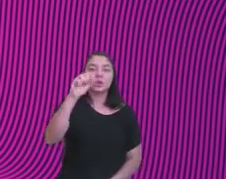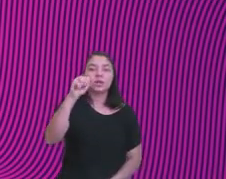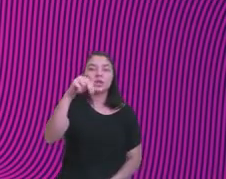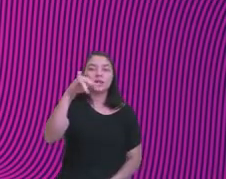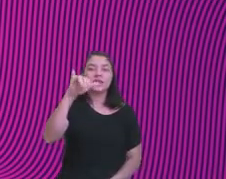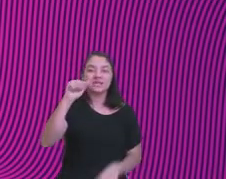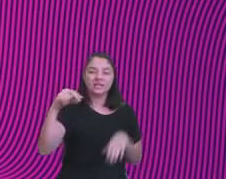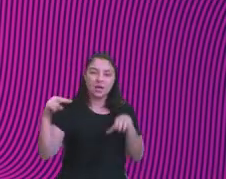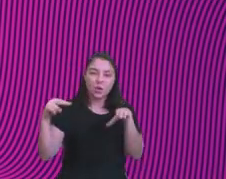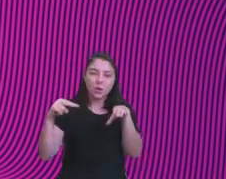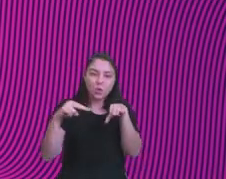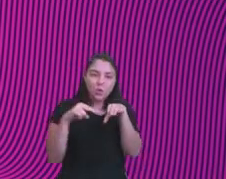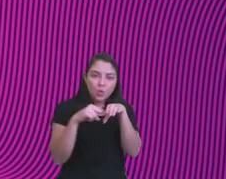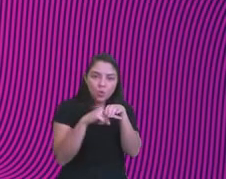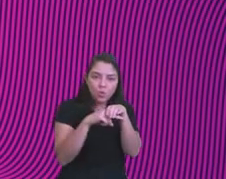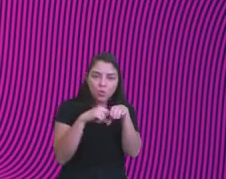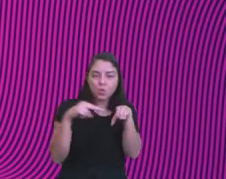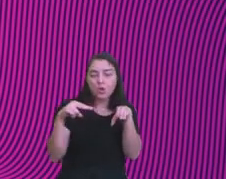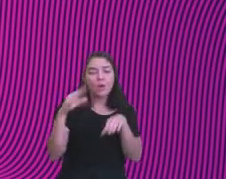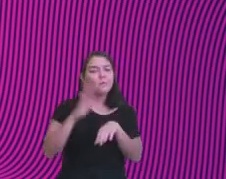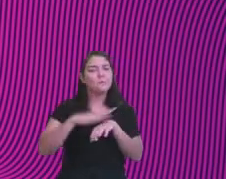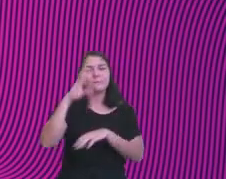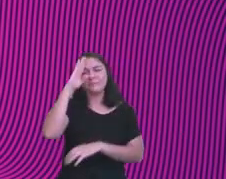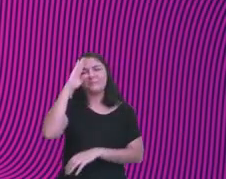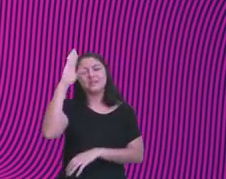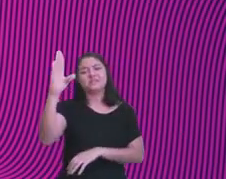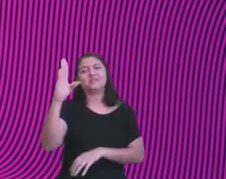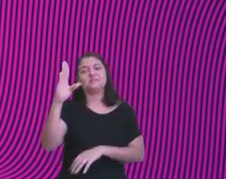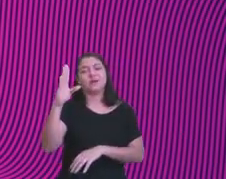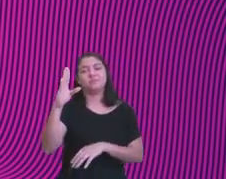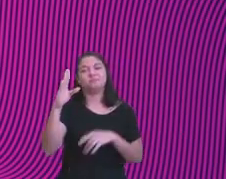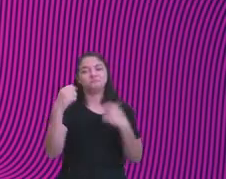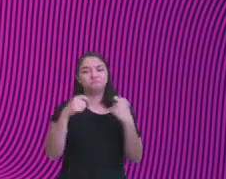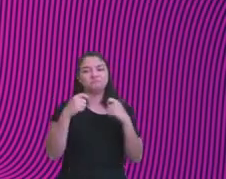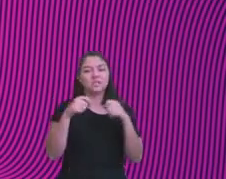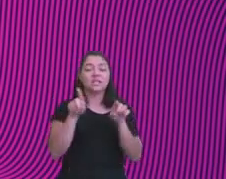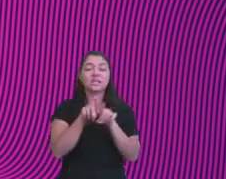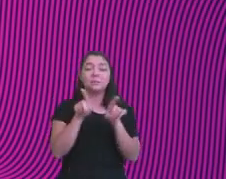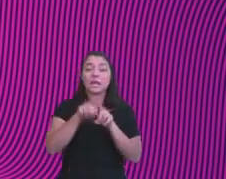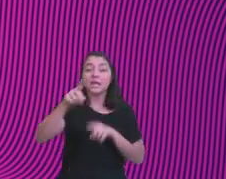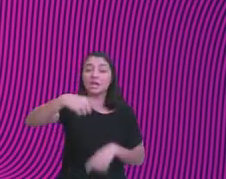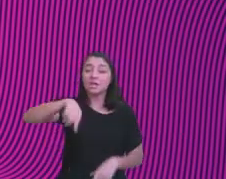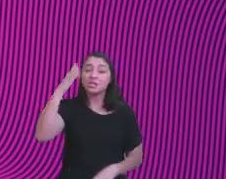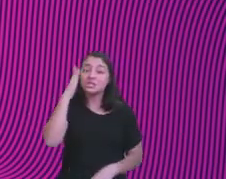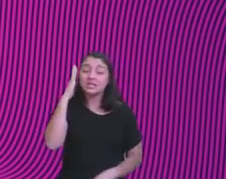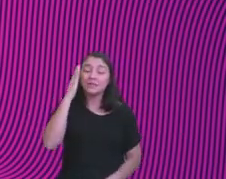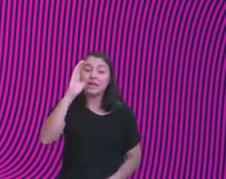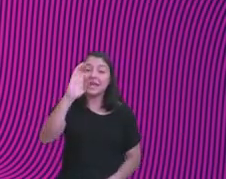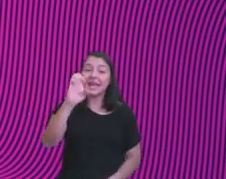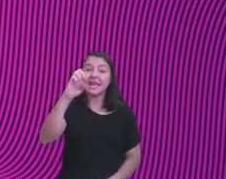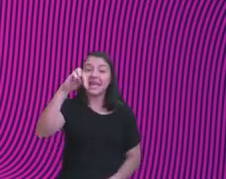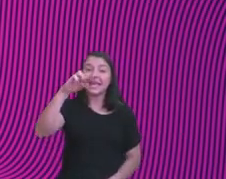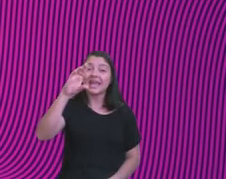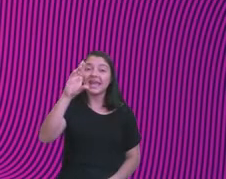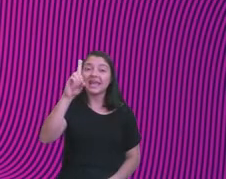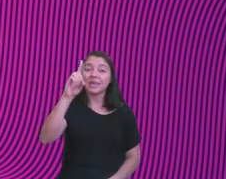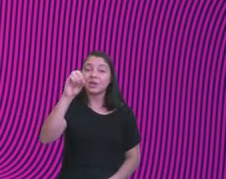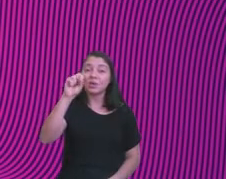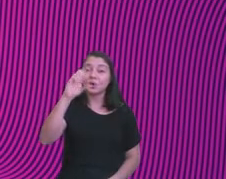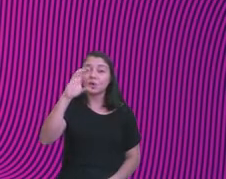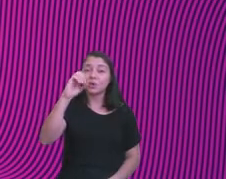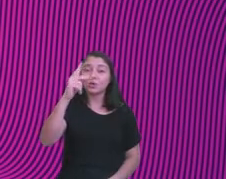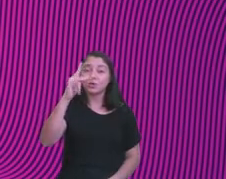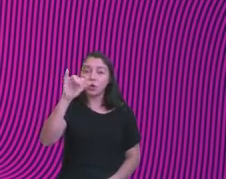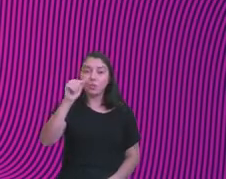endoscopia endorretal, não é? Mas a gente sabe muito bem que a endoscopia endorretal, ou mesmo a ecoendoscopia,